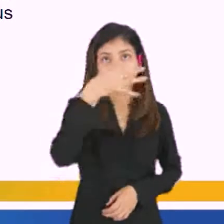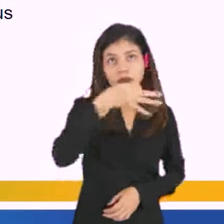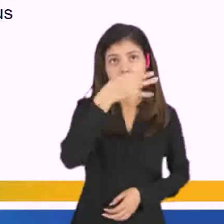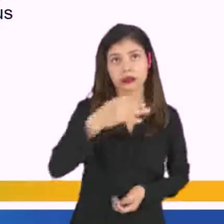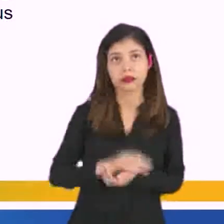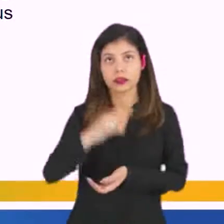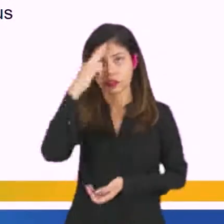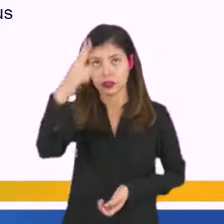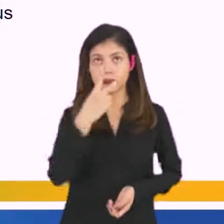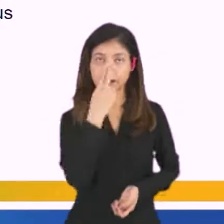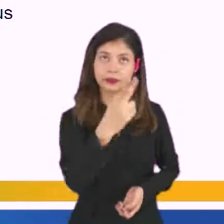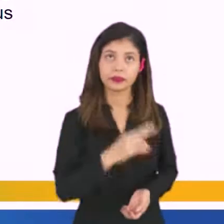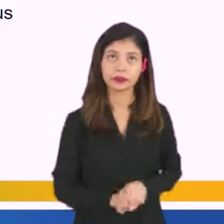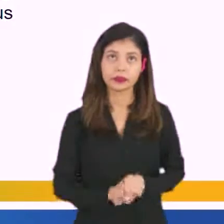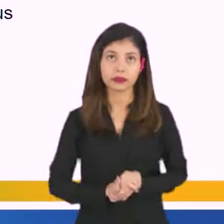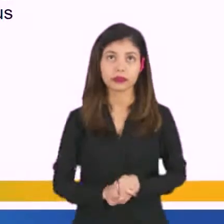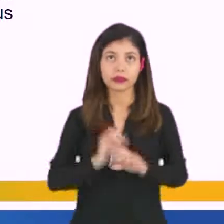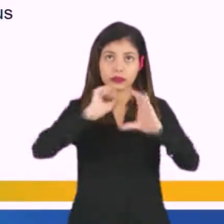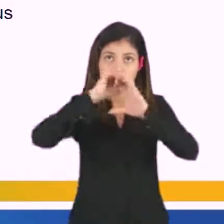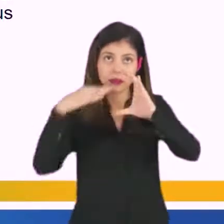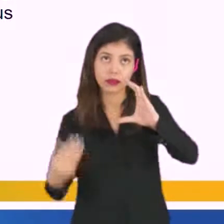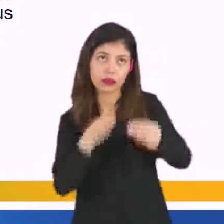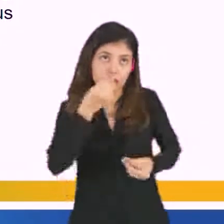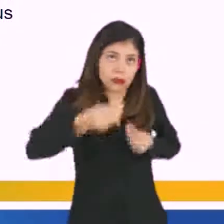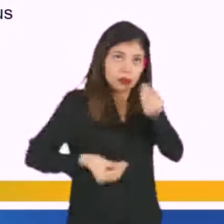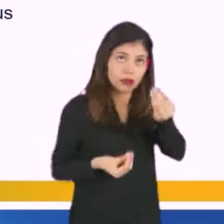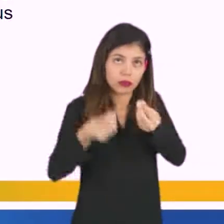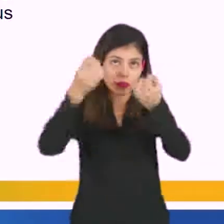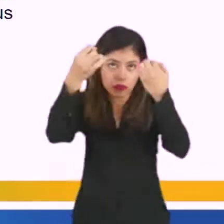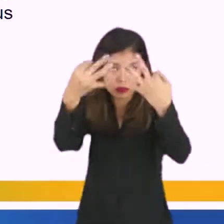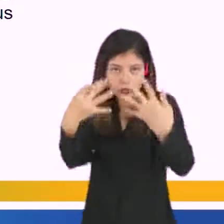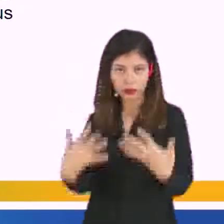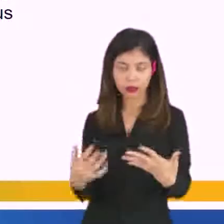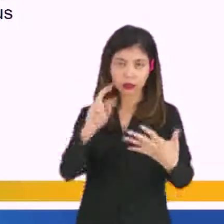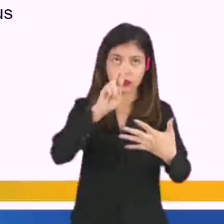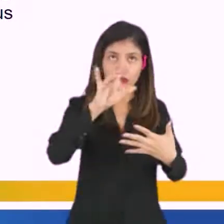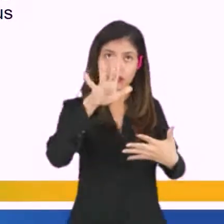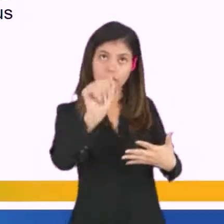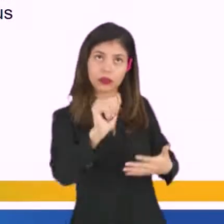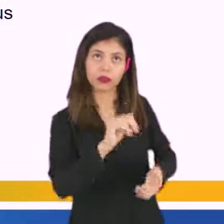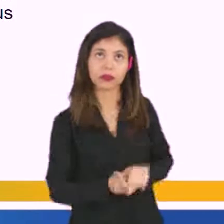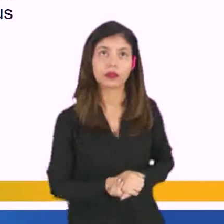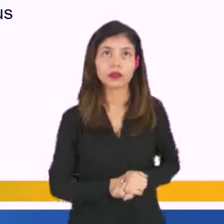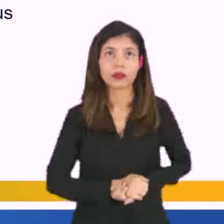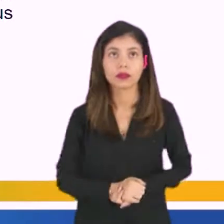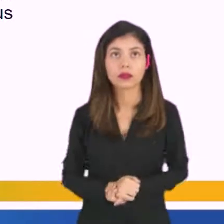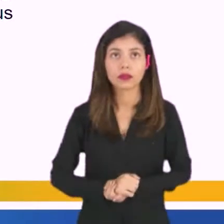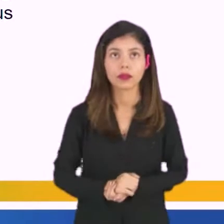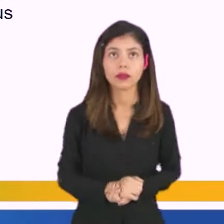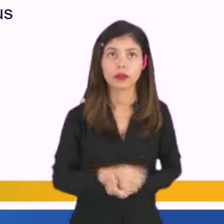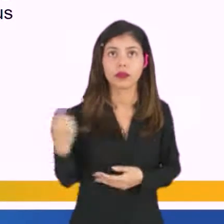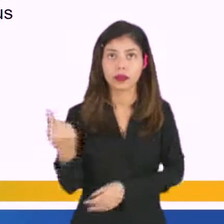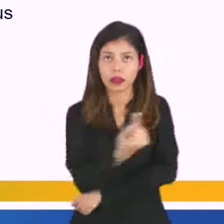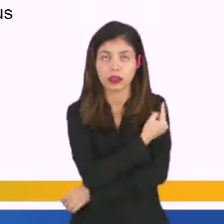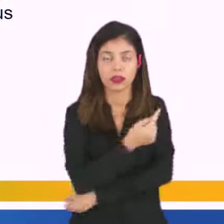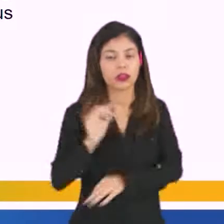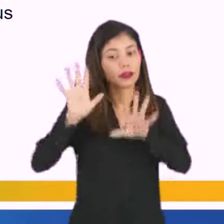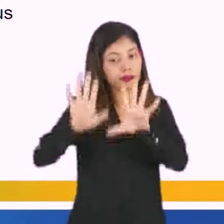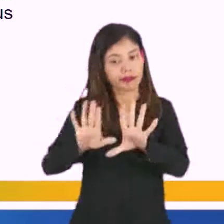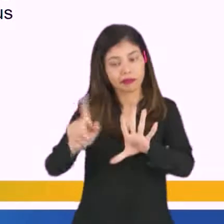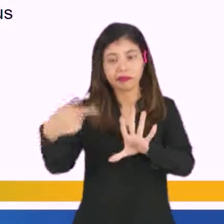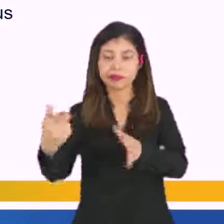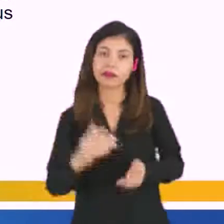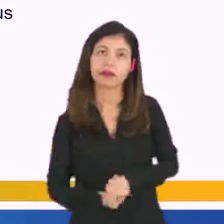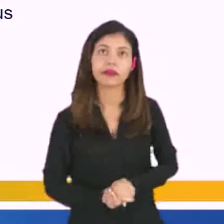de autoridade aparece. Ele se caracteriza como uma justificativa racional que damos para fazer tal